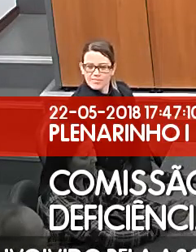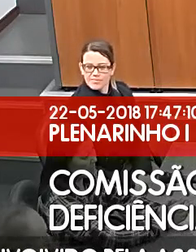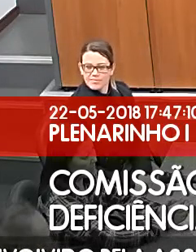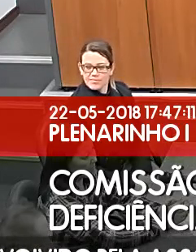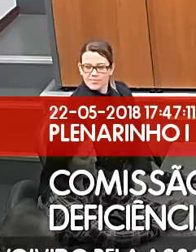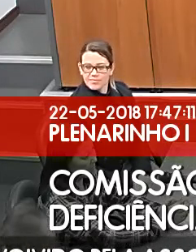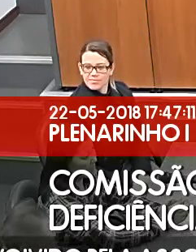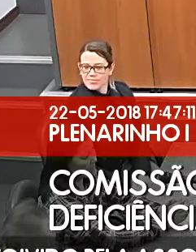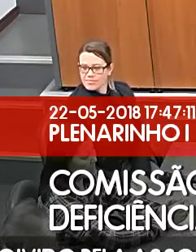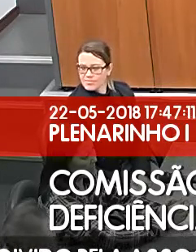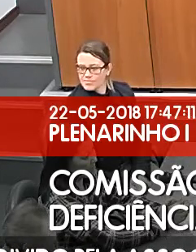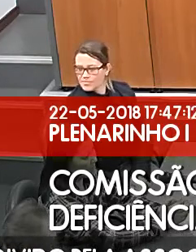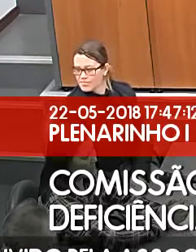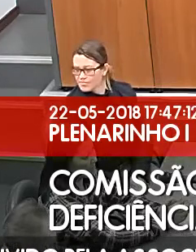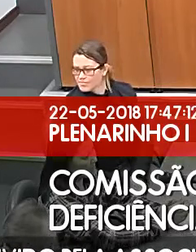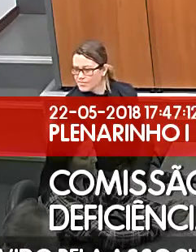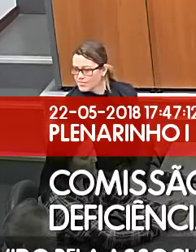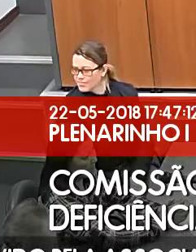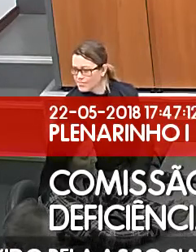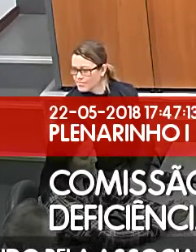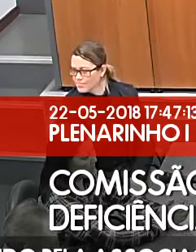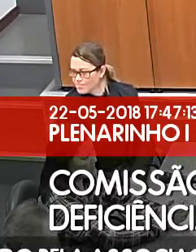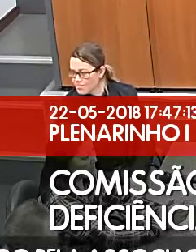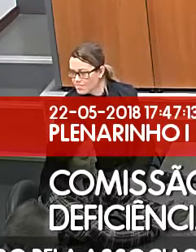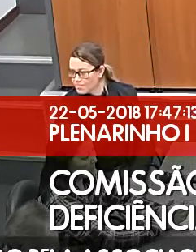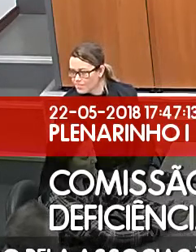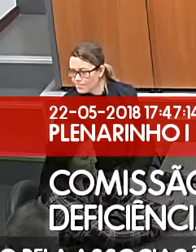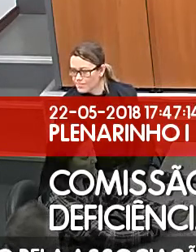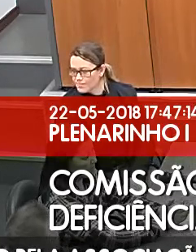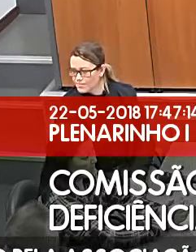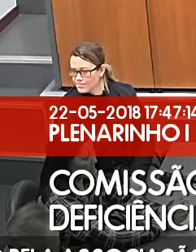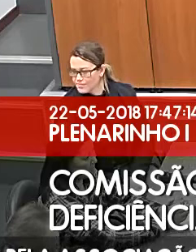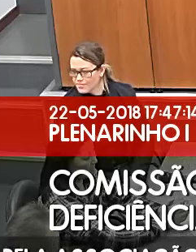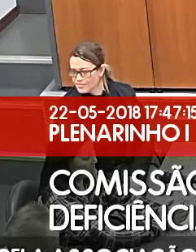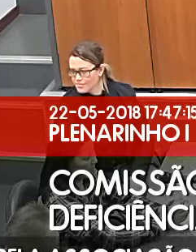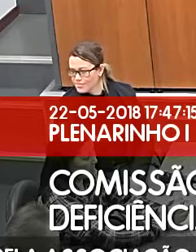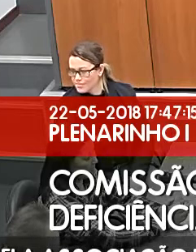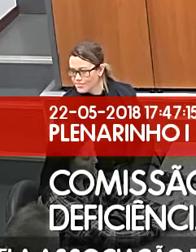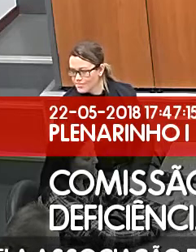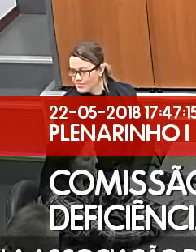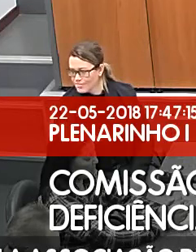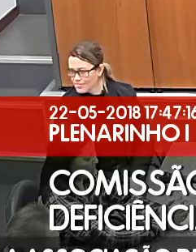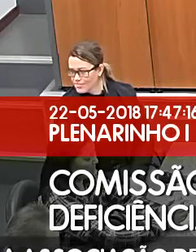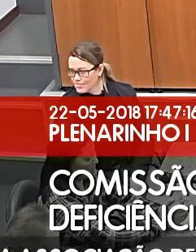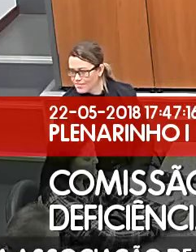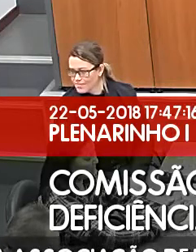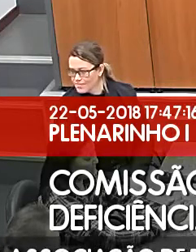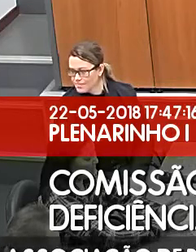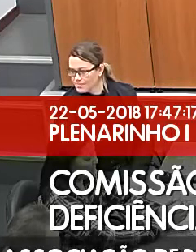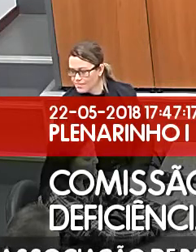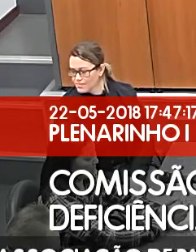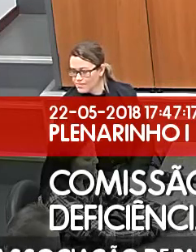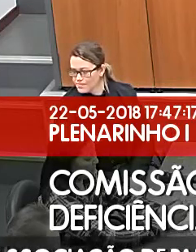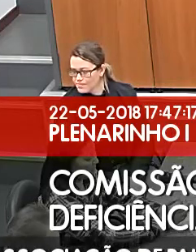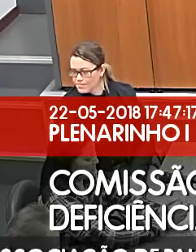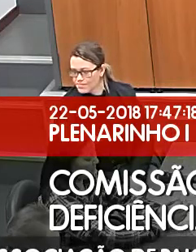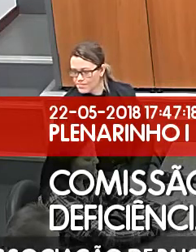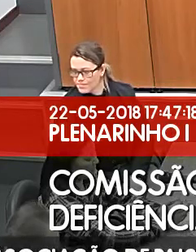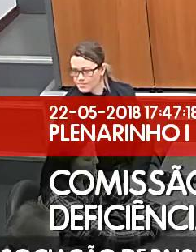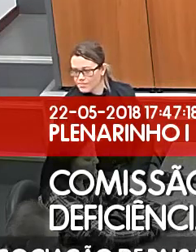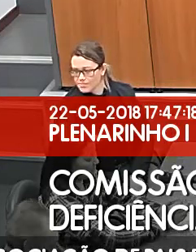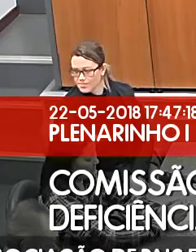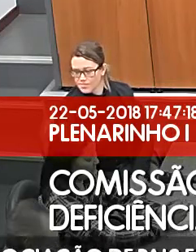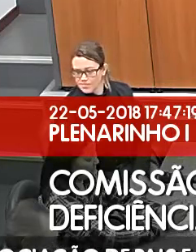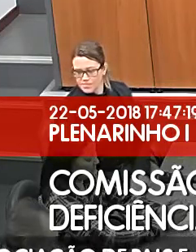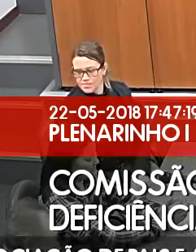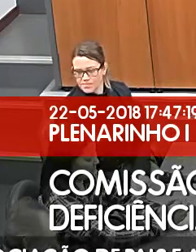tem tido uma composição comigo nessa comissão fundamental para tudo aquilo que nós fizemos. Nós não